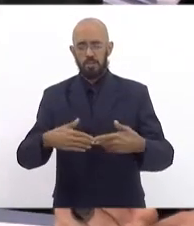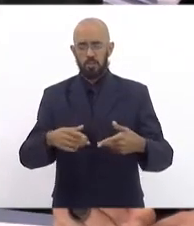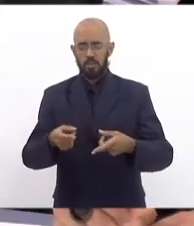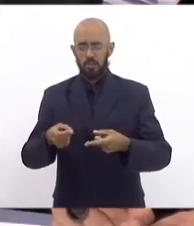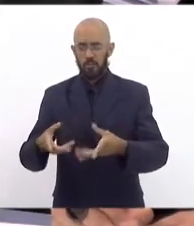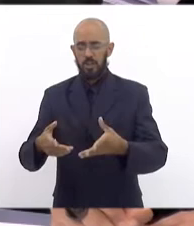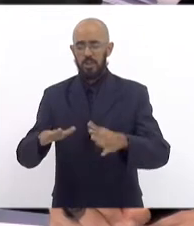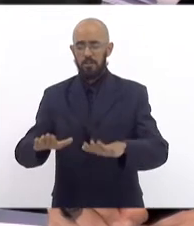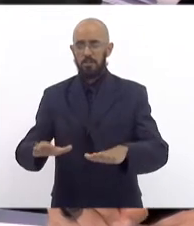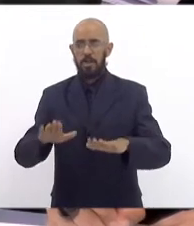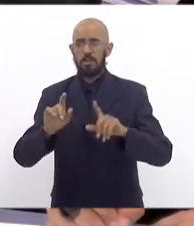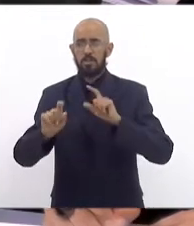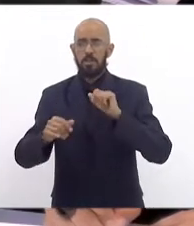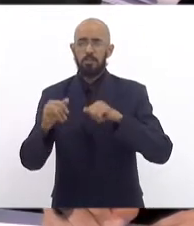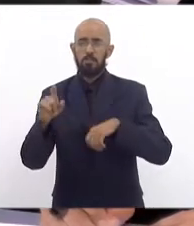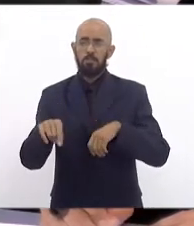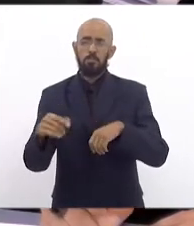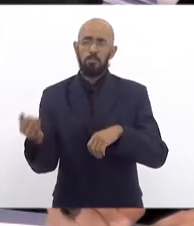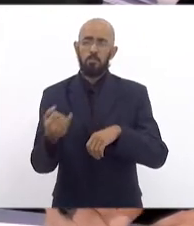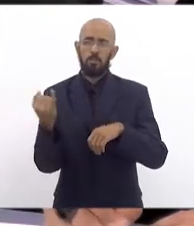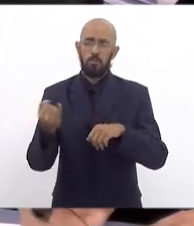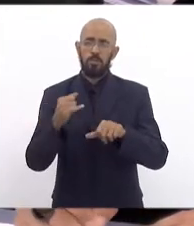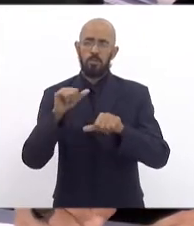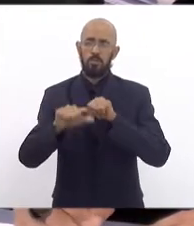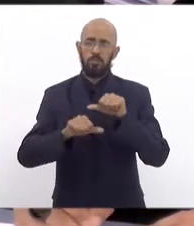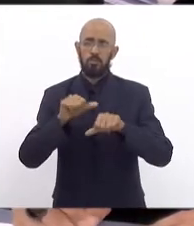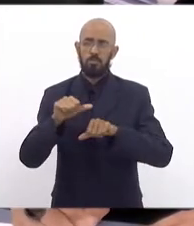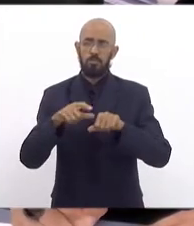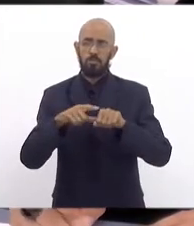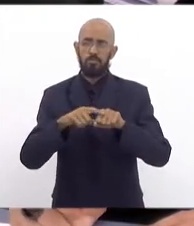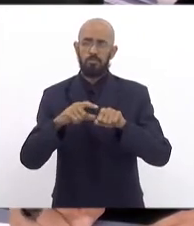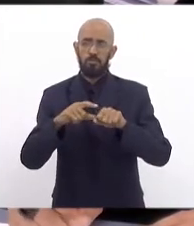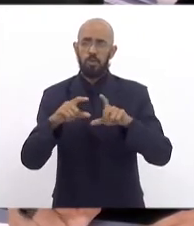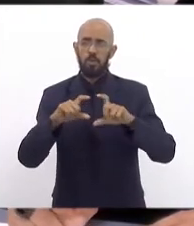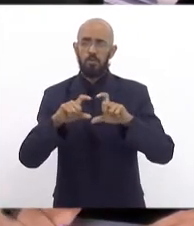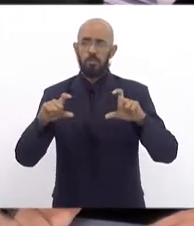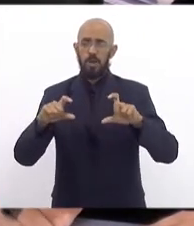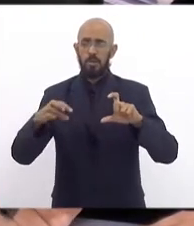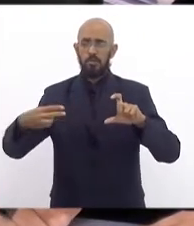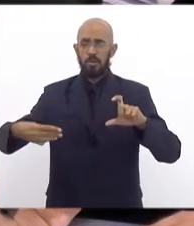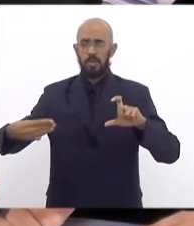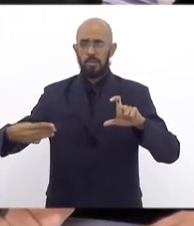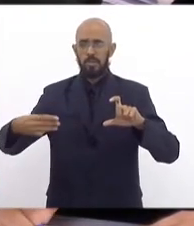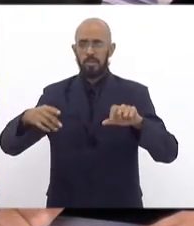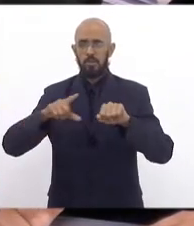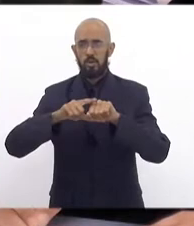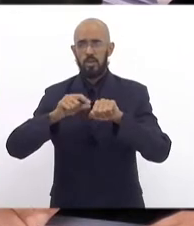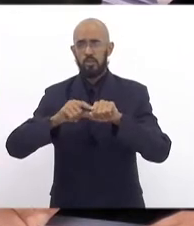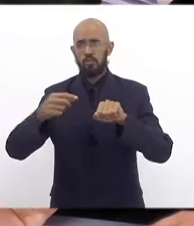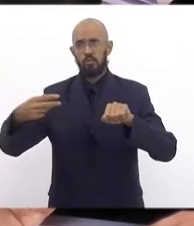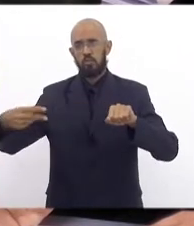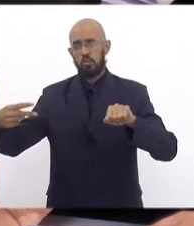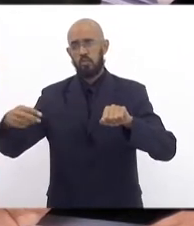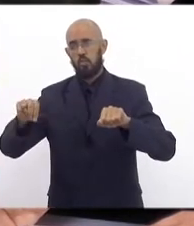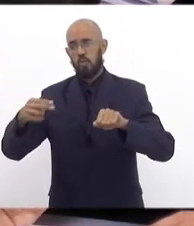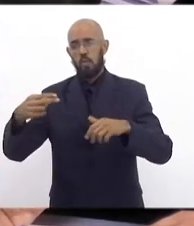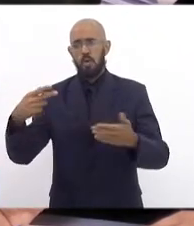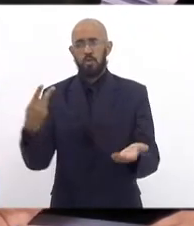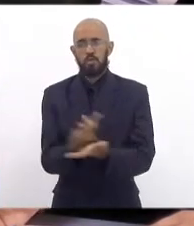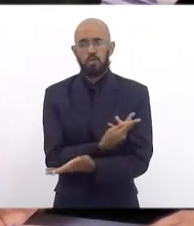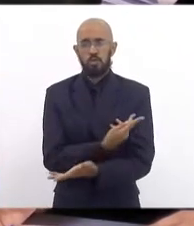mas ser importante tem uma alteração no parágrafo terceiro do artigo 2º sob pena de a gente ter uma